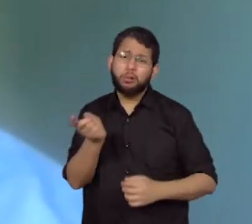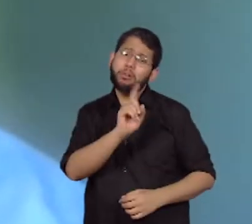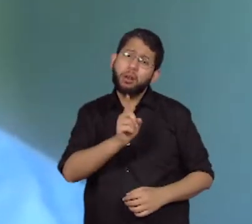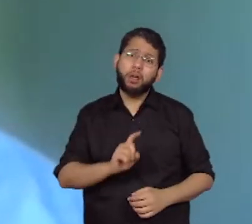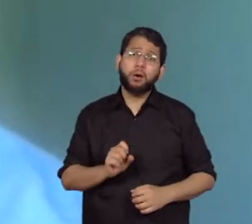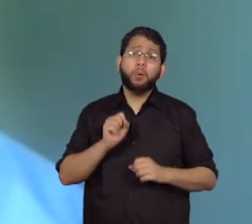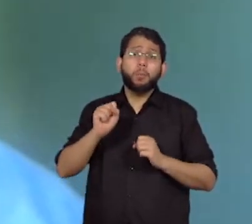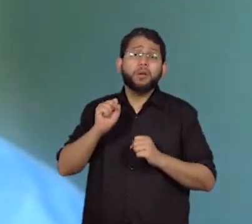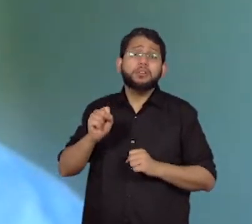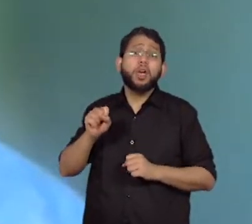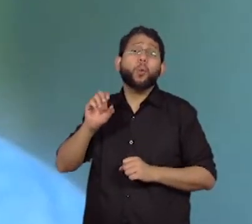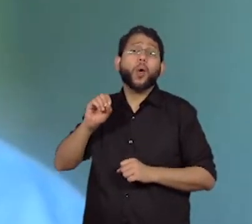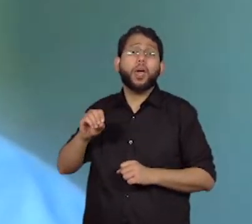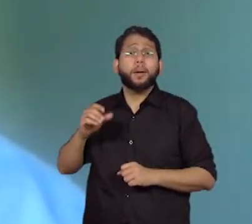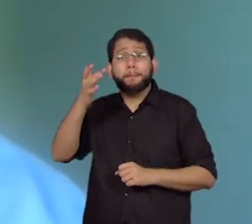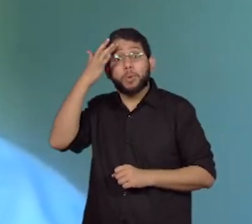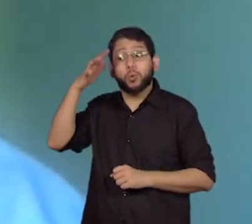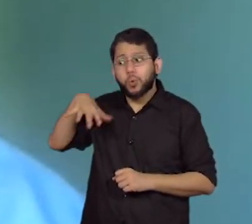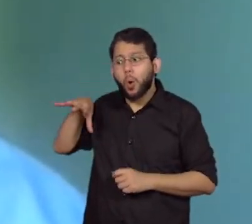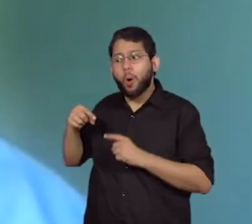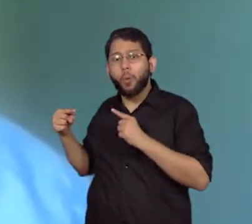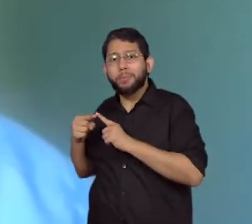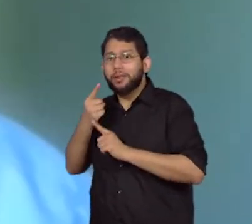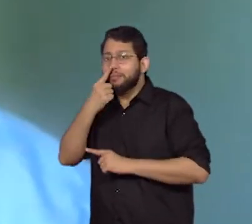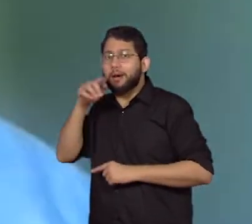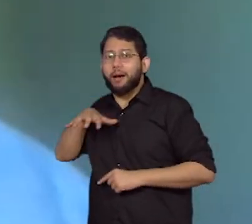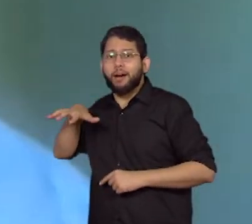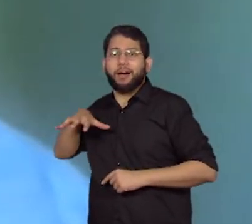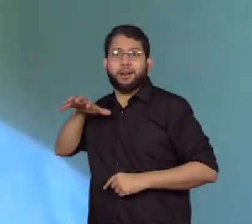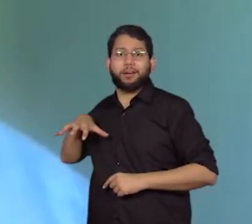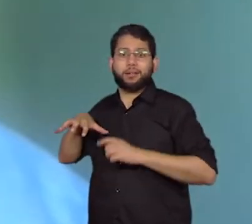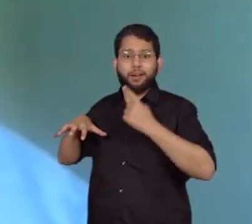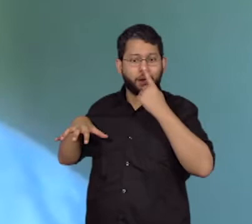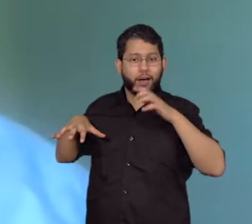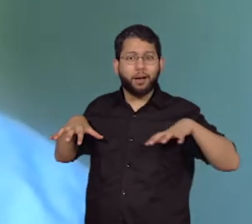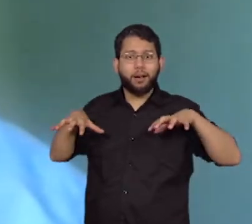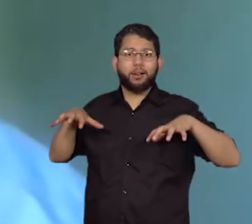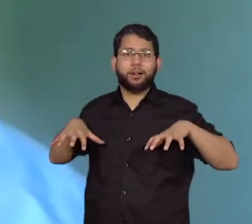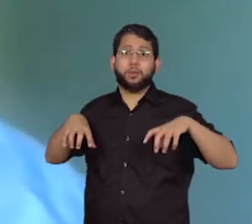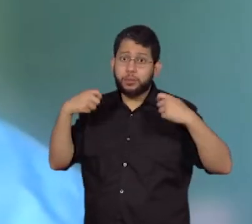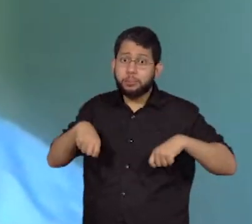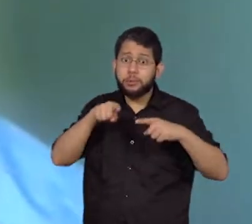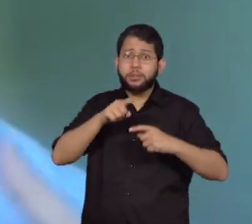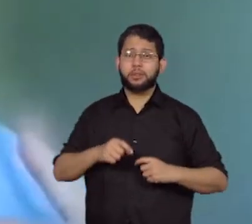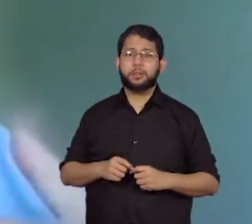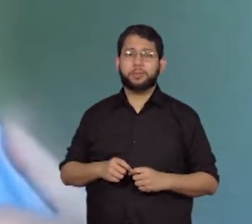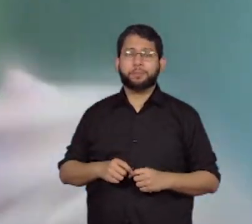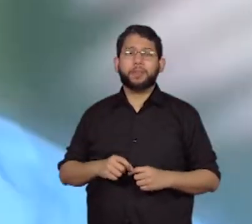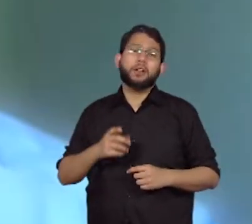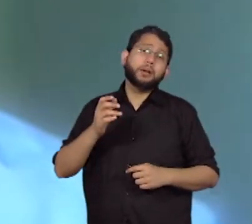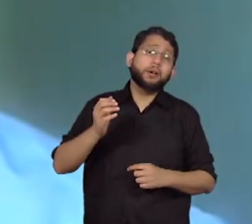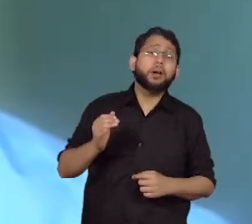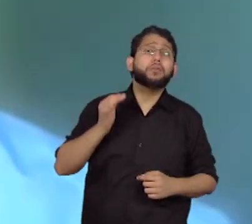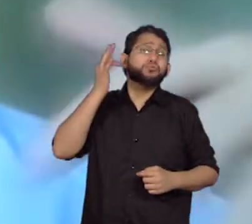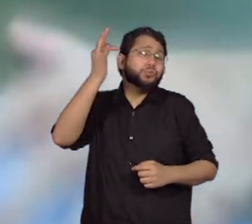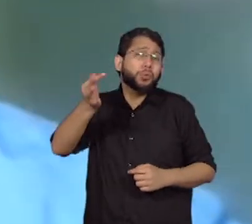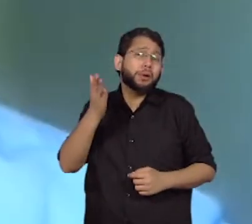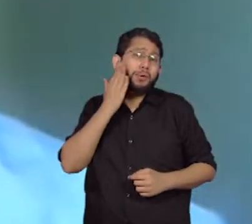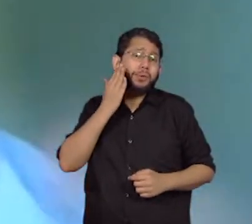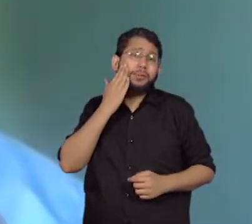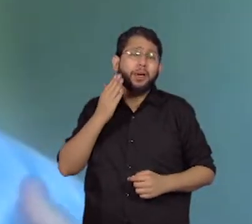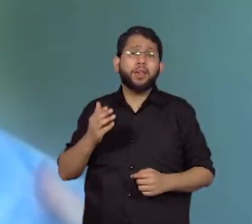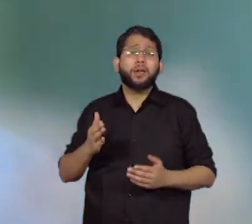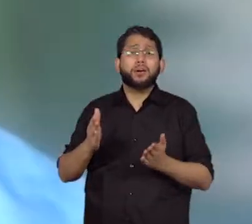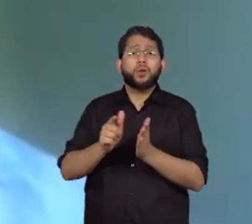ser uma audiência de nicho, mas você precisa de uma audiência. Num curto espaço de tempo, a gente vai ter redação de jornal,